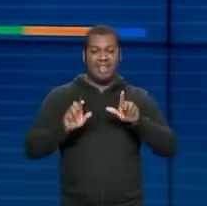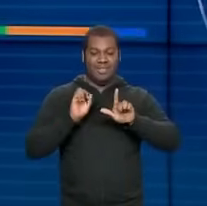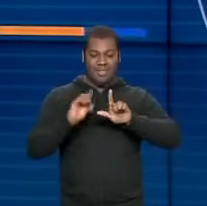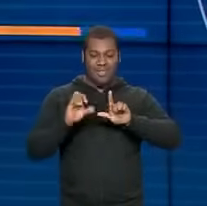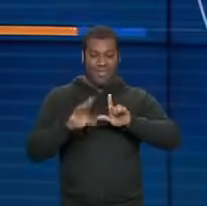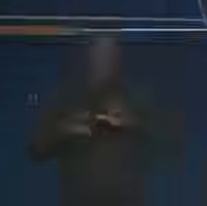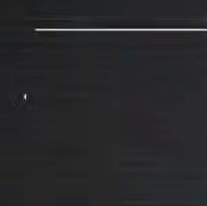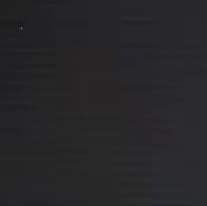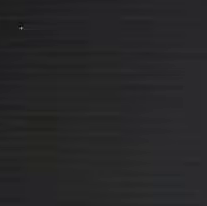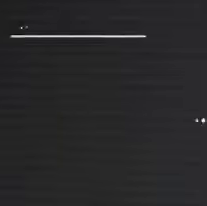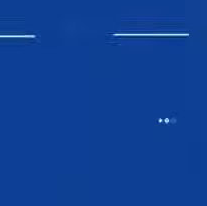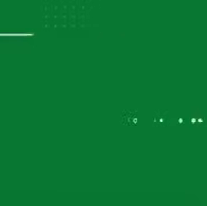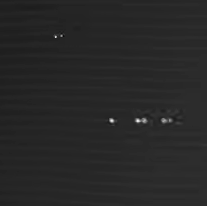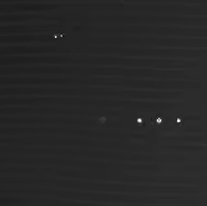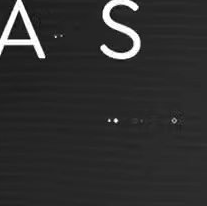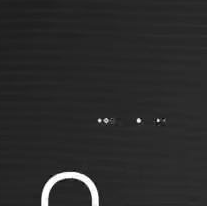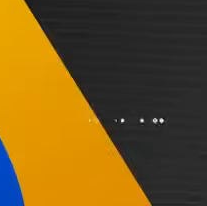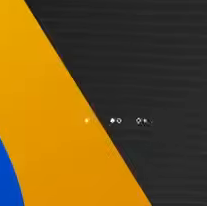tchau